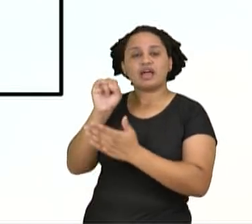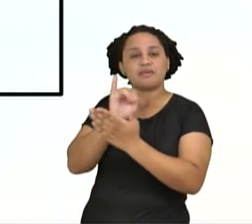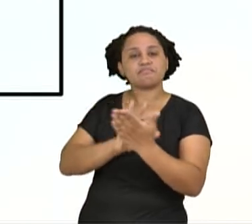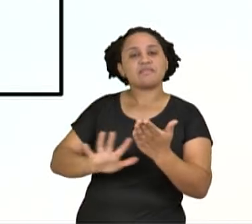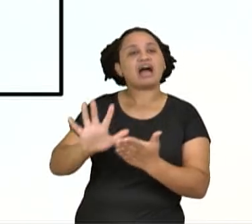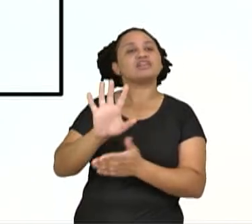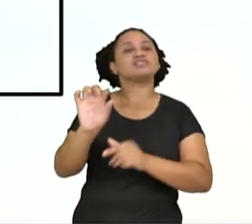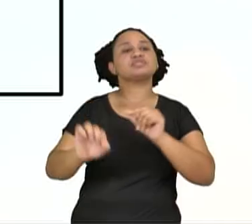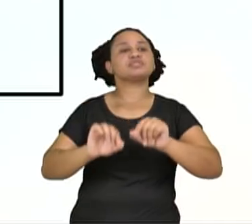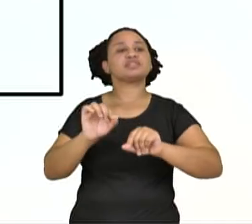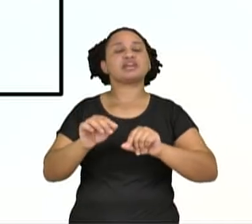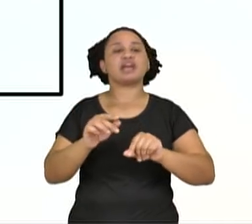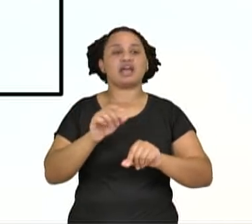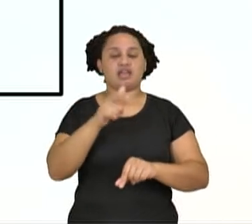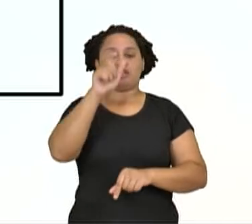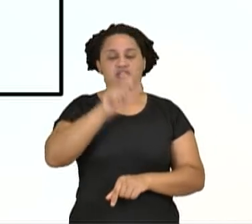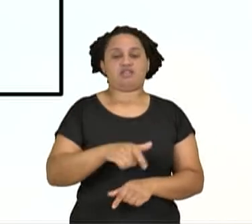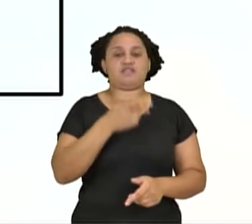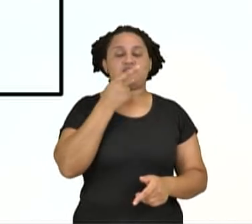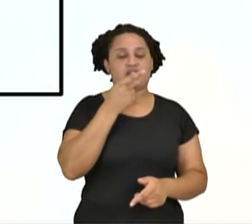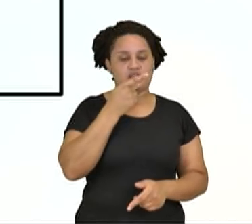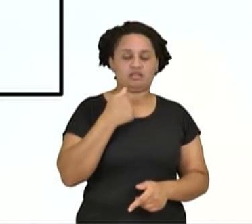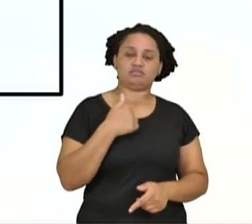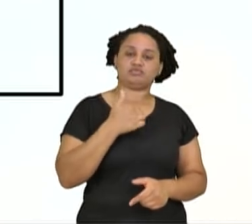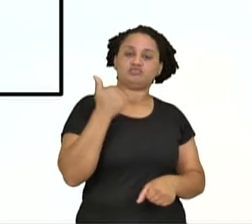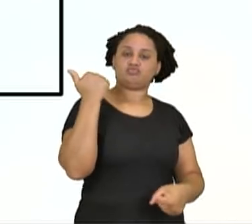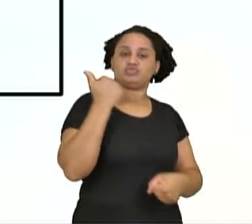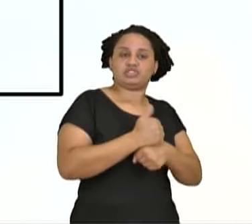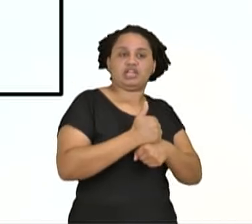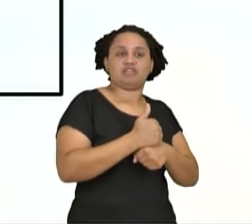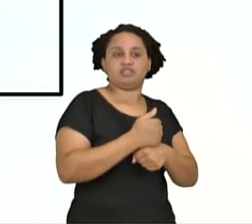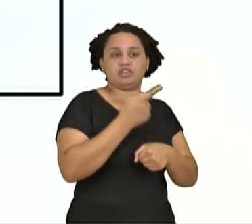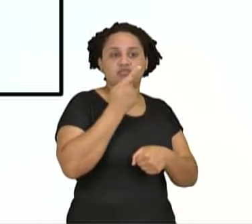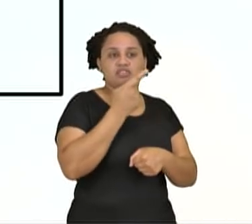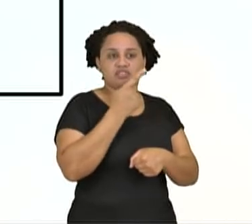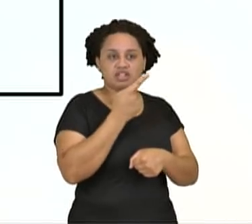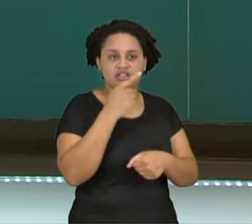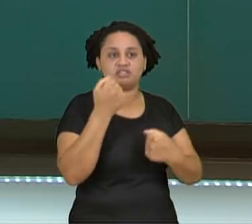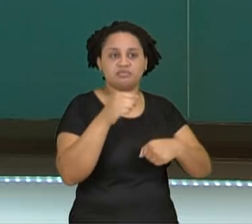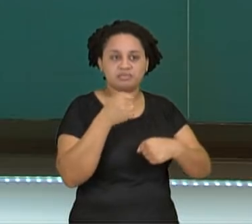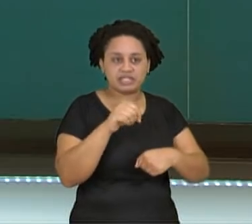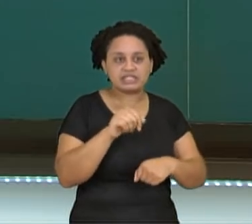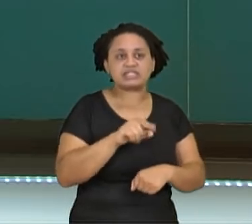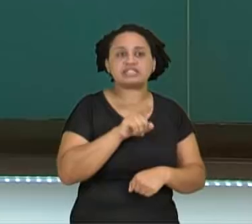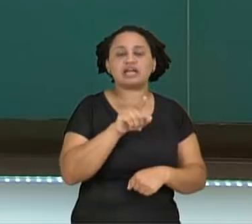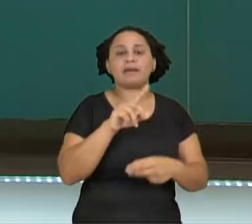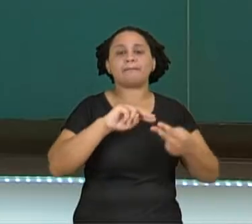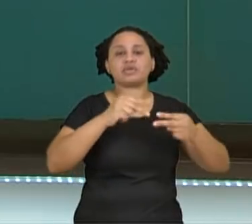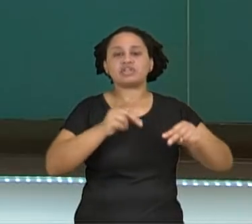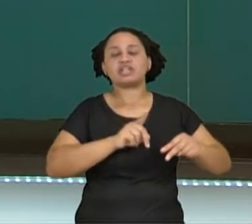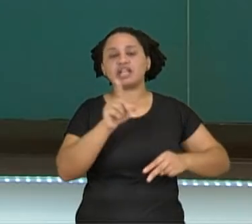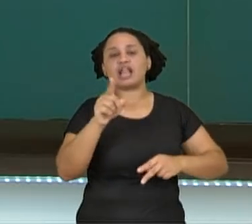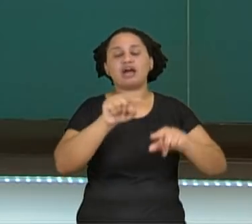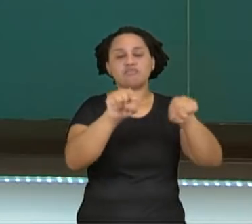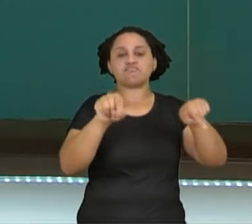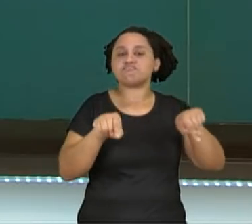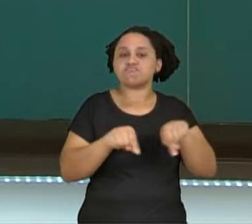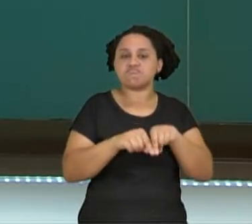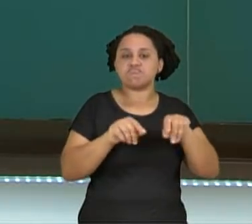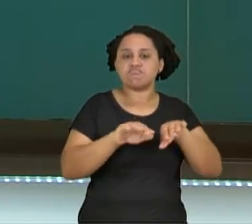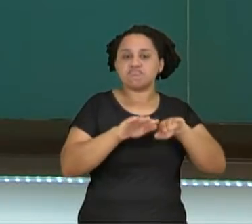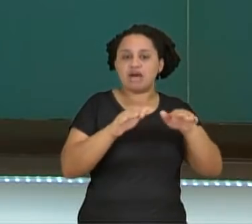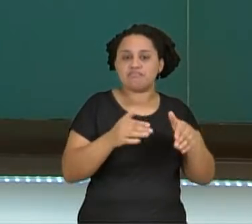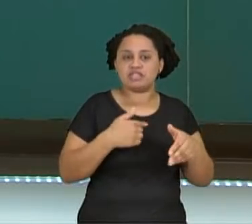aqui dizendo proteína para a mesa 2. E os funcionários, que são os RNAs, estão lá para fazer essa proteína que o chefe DNA está